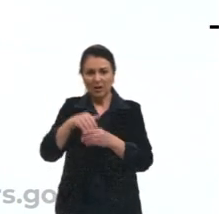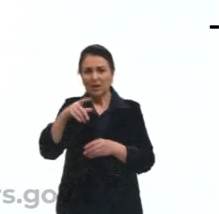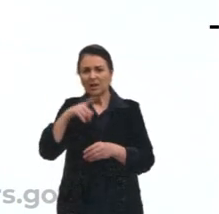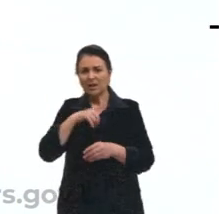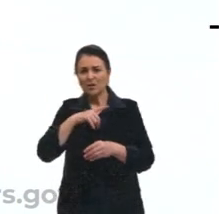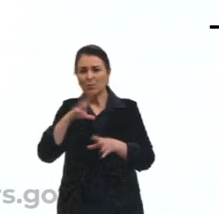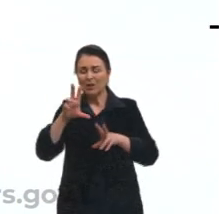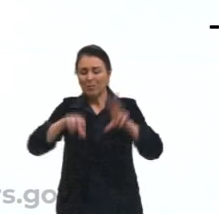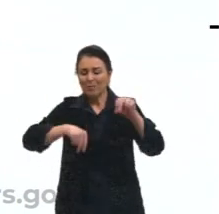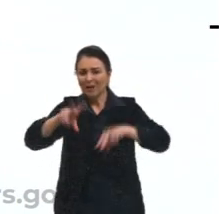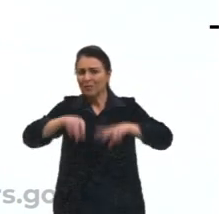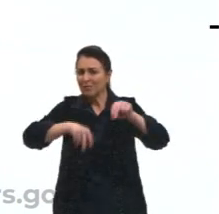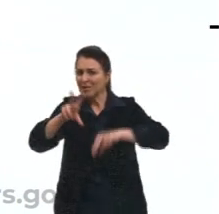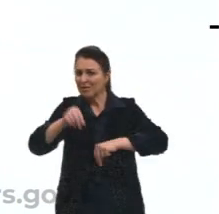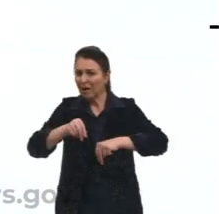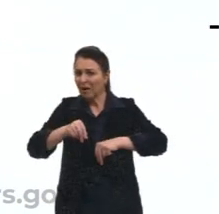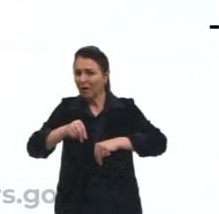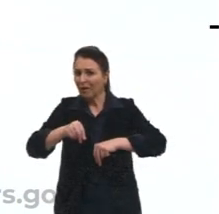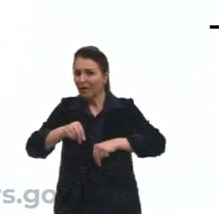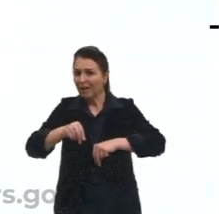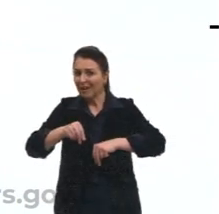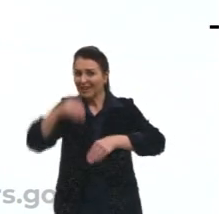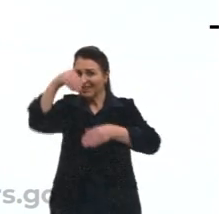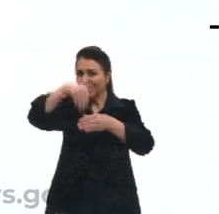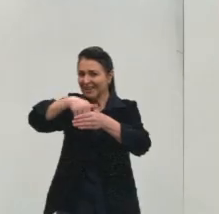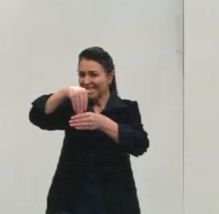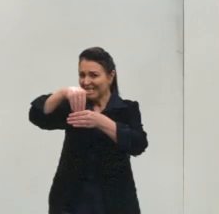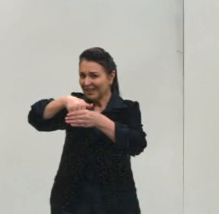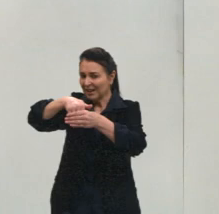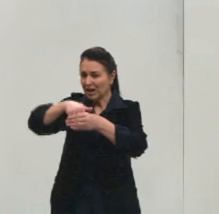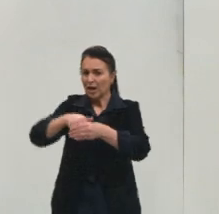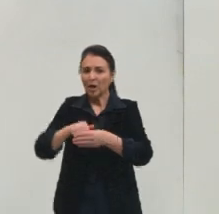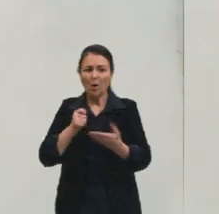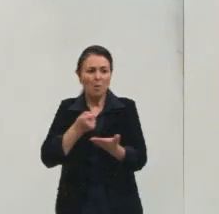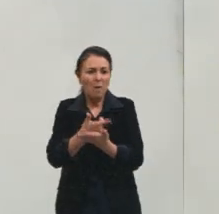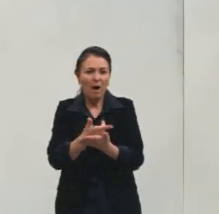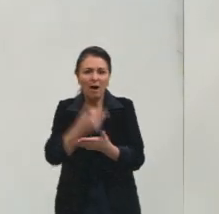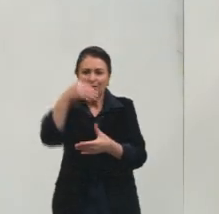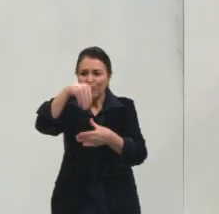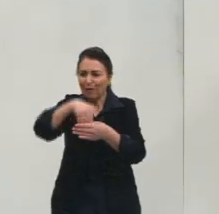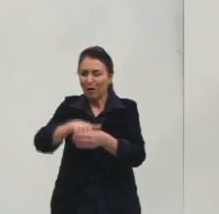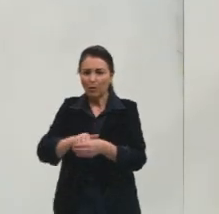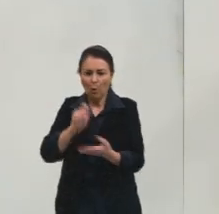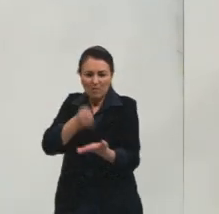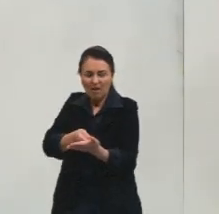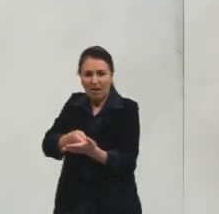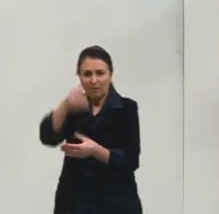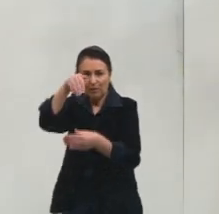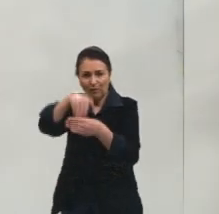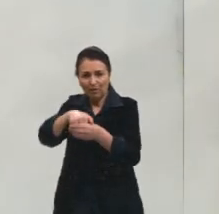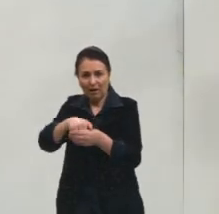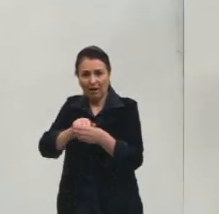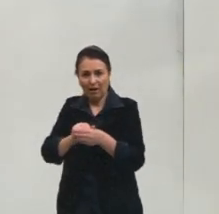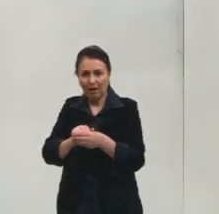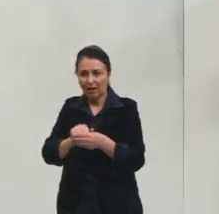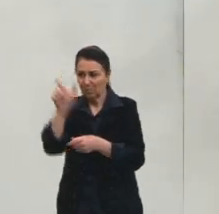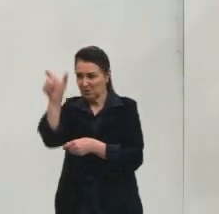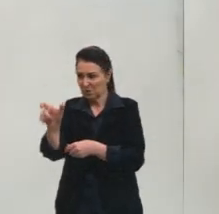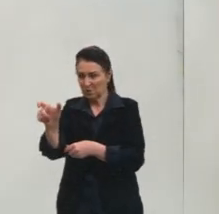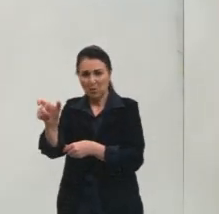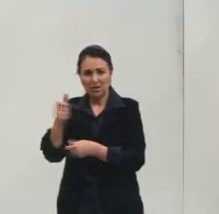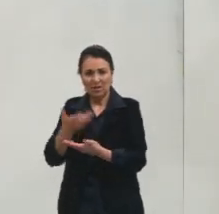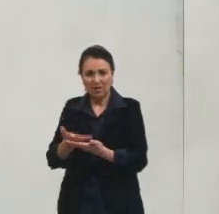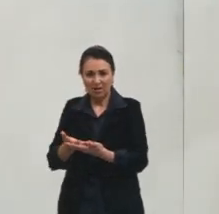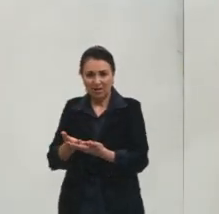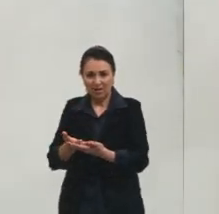assim existia muita manipulação as eleições se comprava votos eu brigava as pessoas a votar em tem mel uma